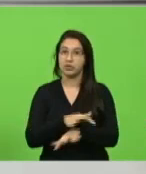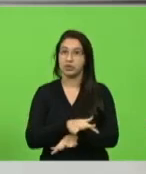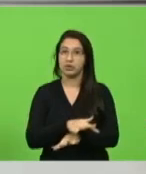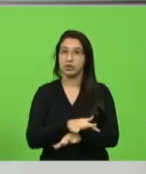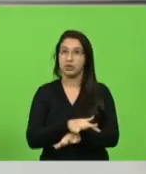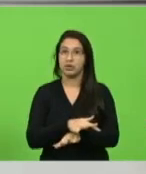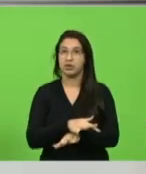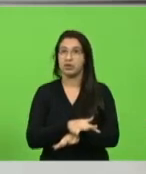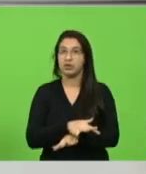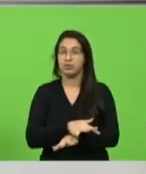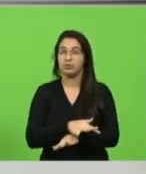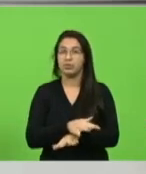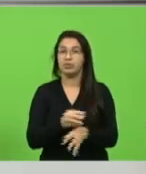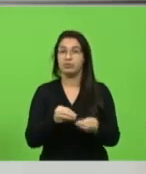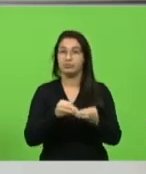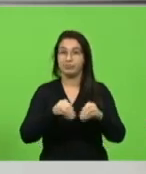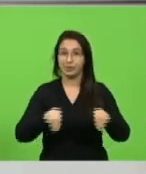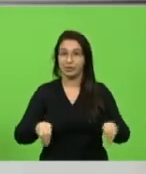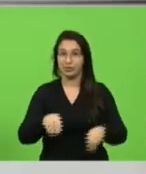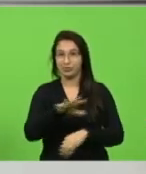encerrou prejuízo ao erário,